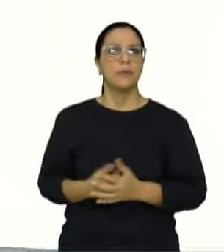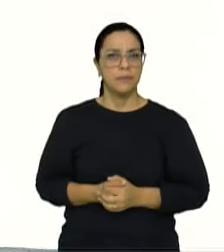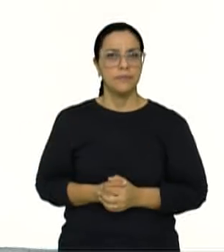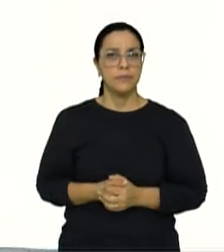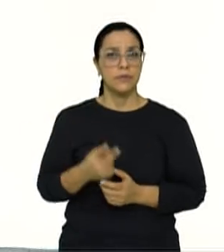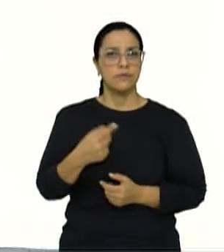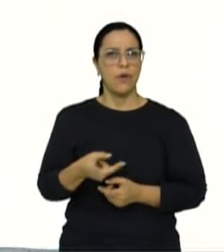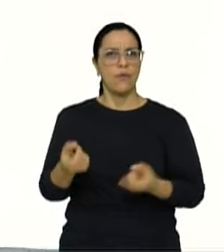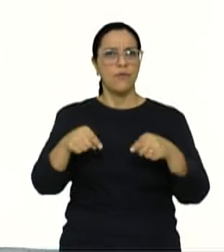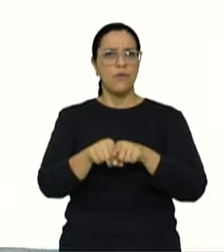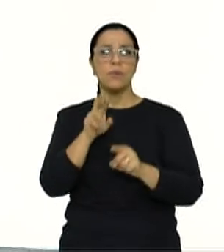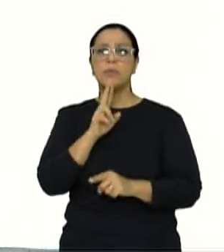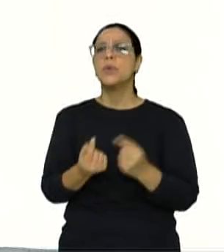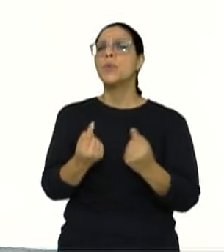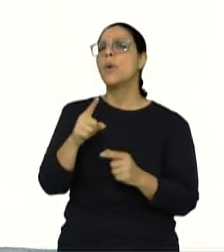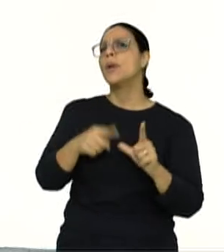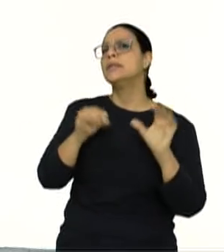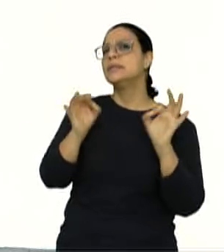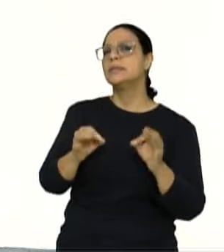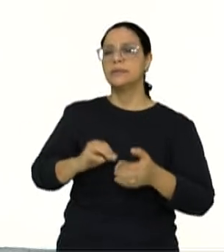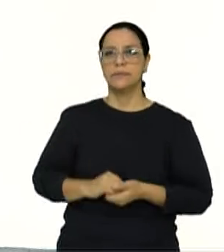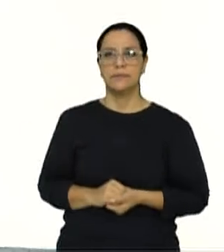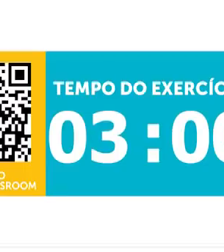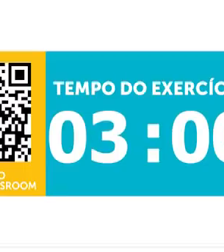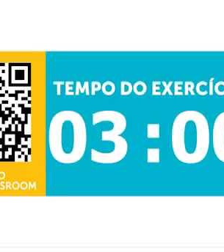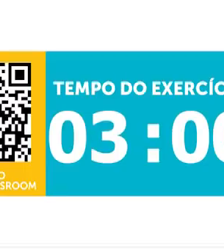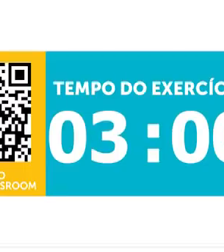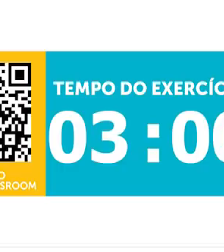lá e eu já volto para dizer qual é a resposta certa.